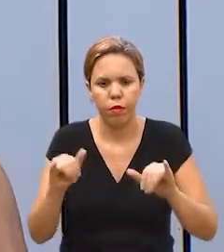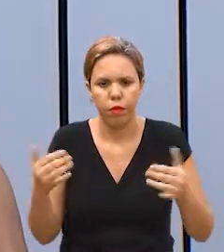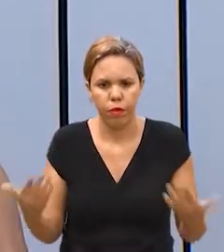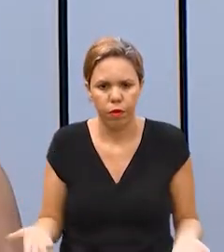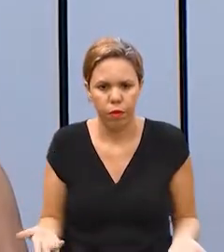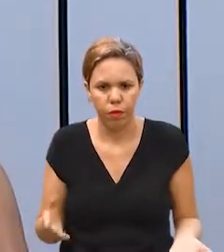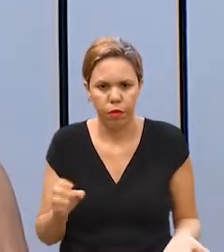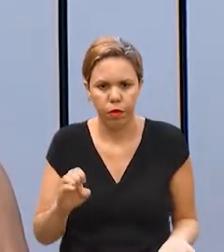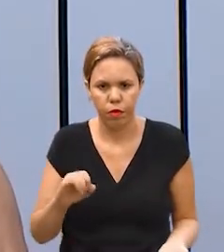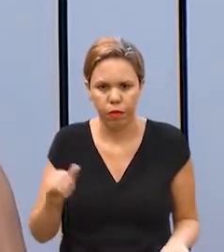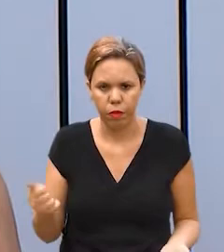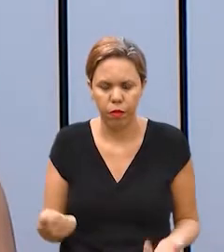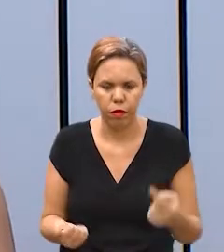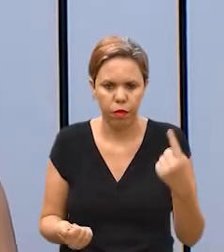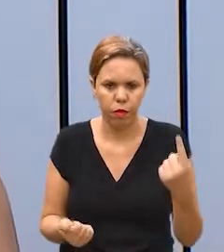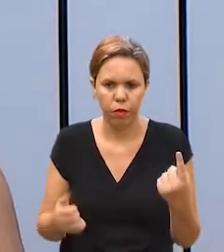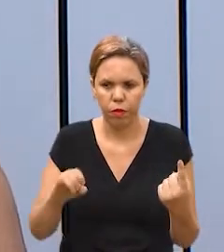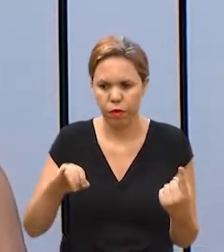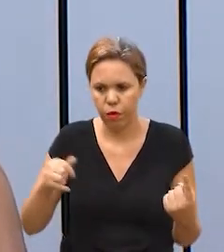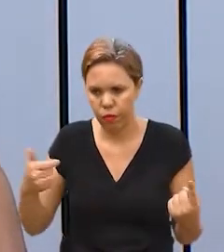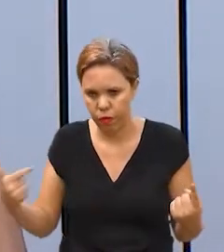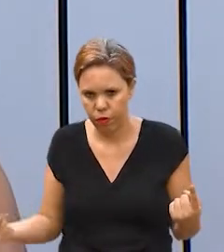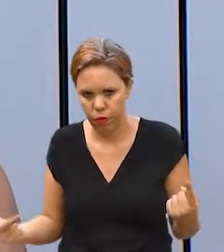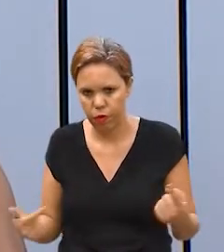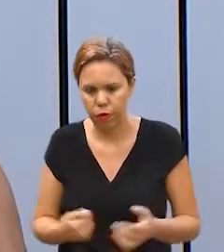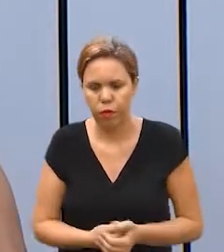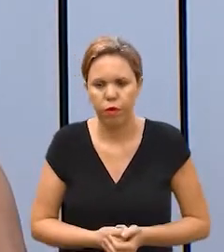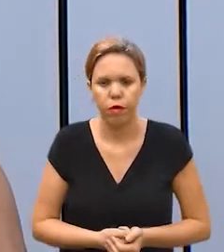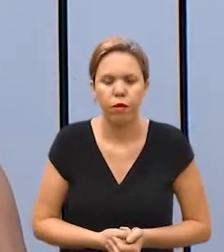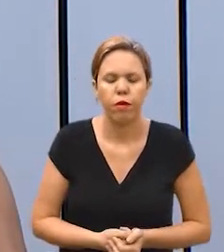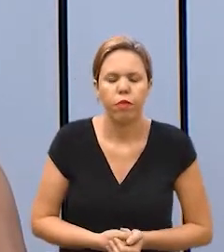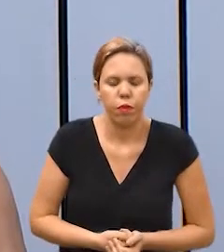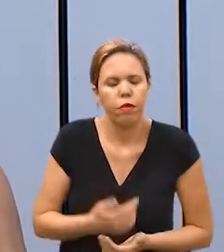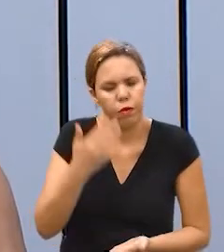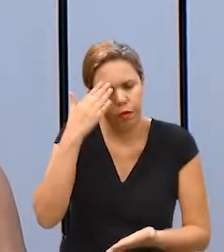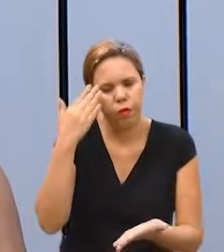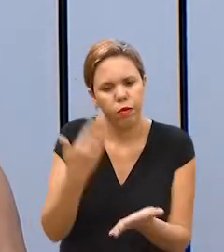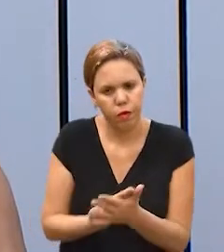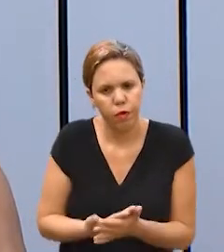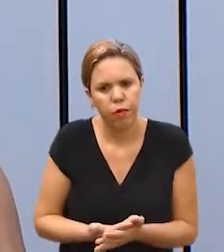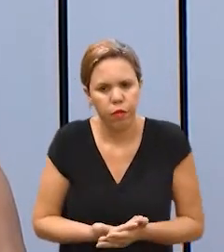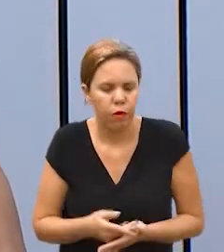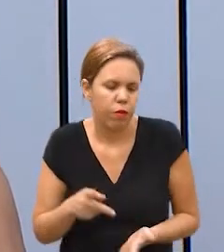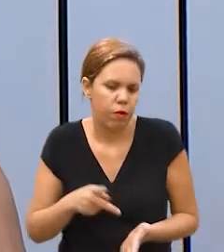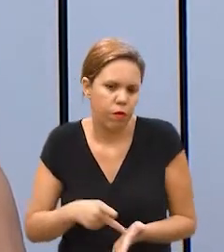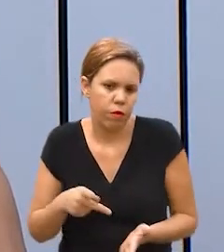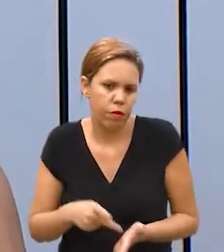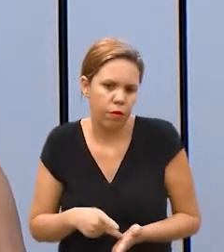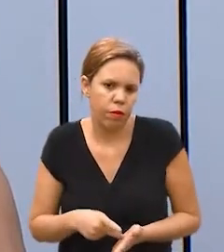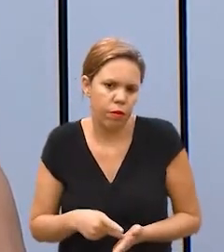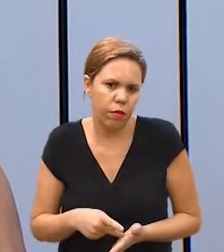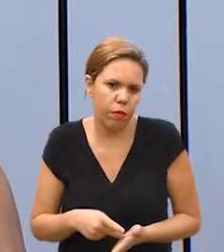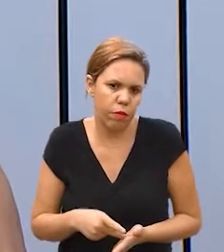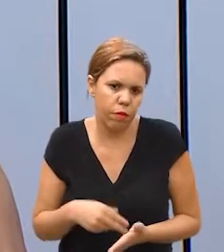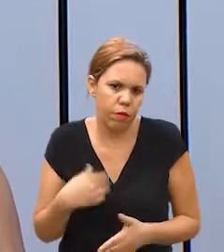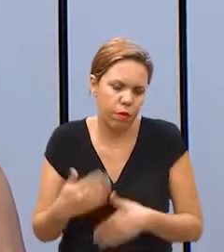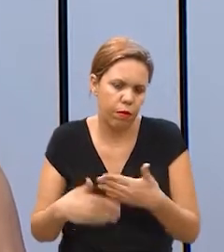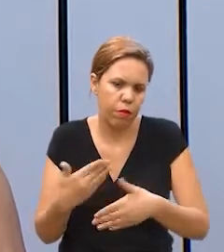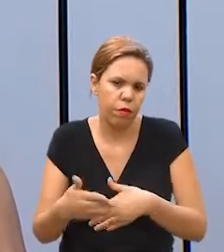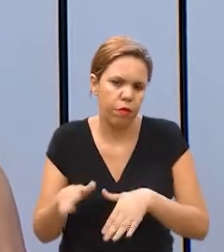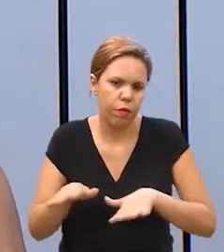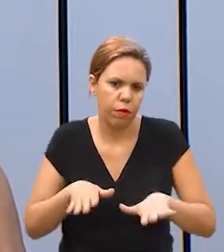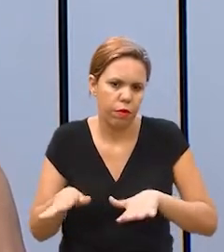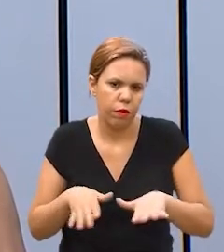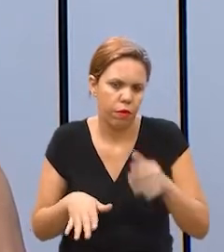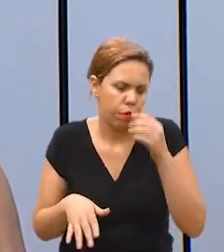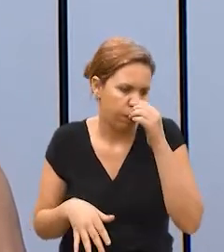divulgação ser do EJA 1 e do EJA 2. Então, acredito que, na verdade, e esse processo